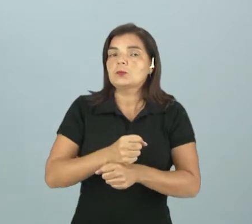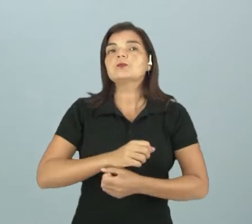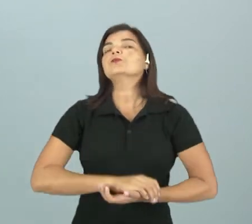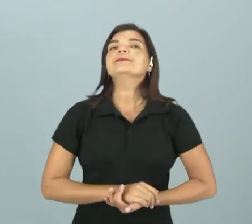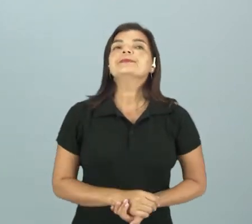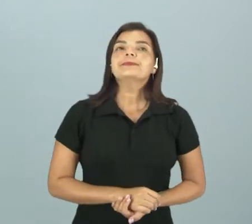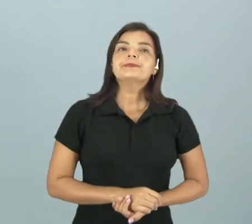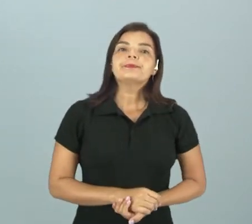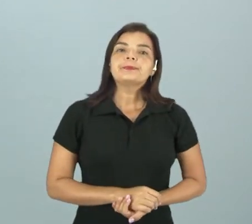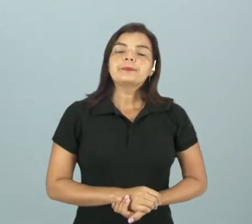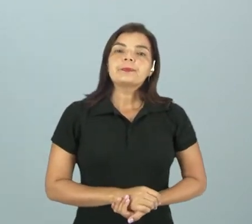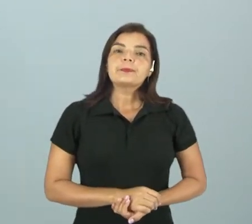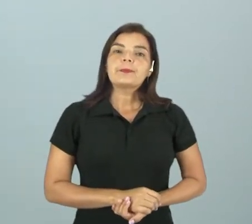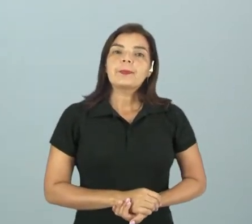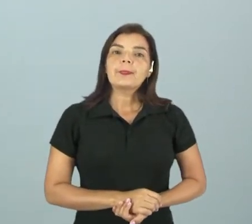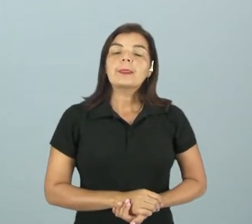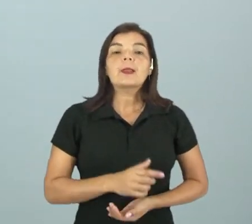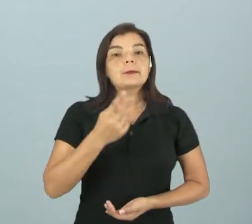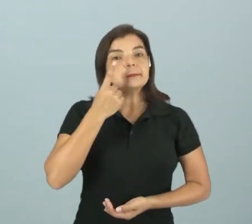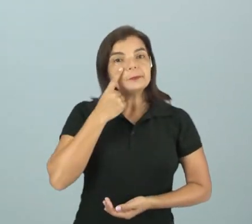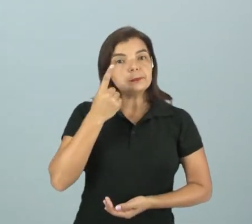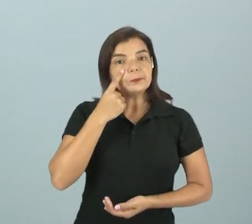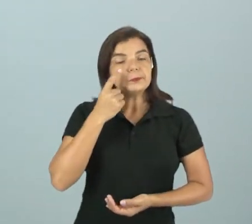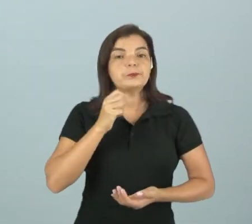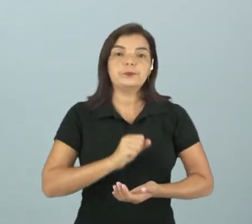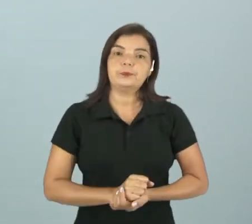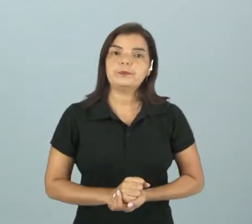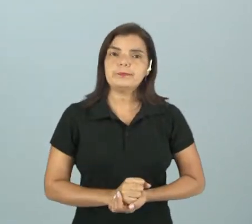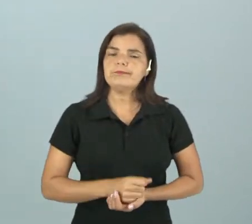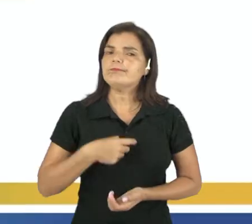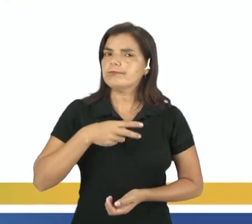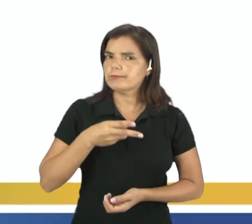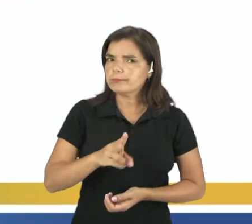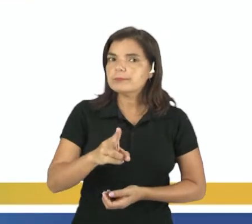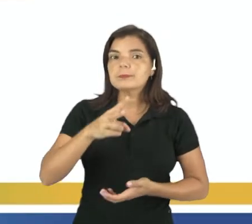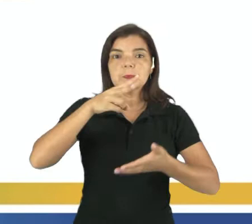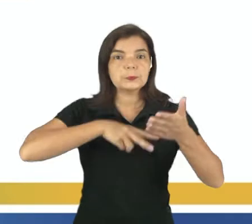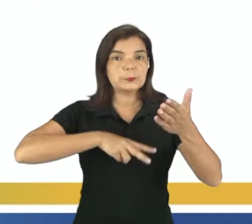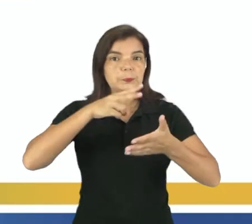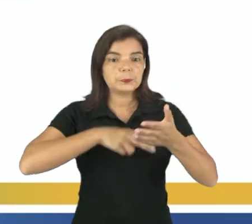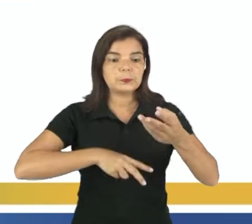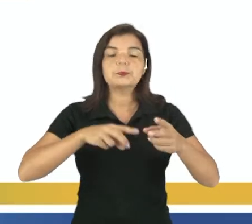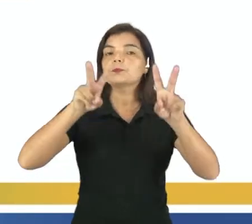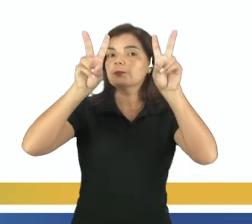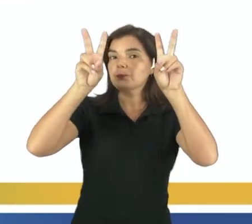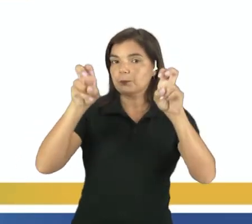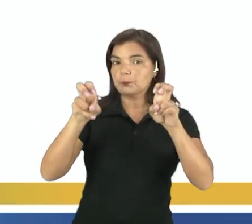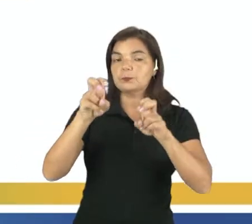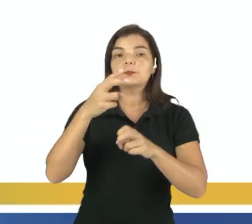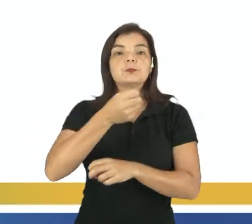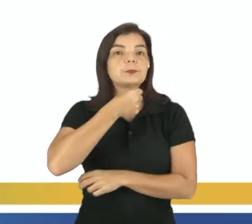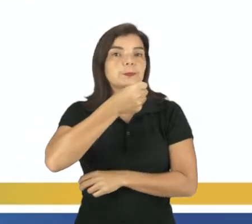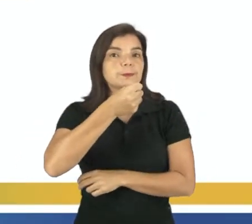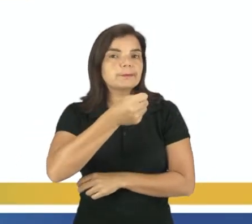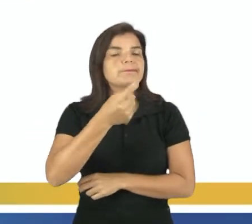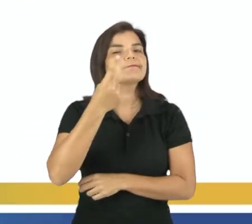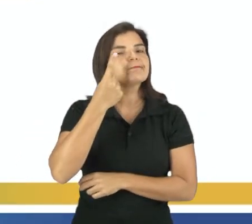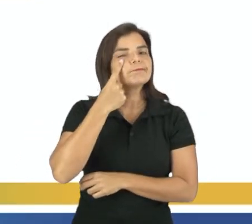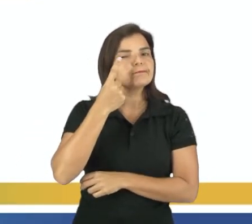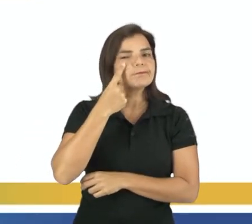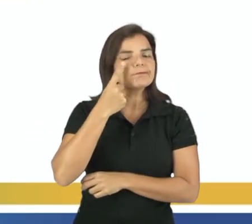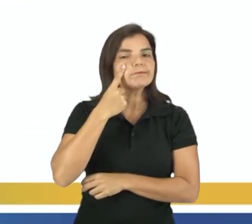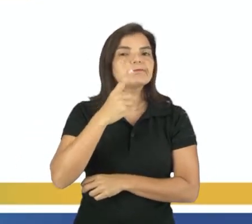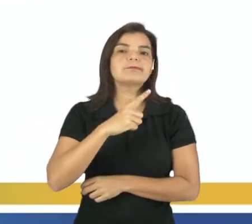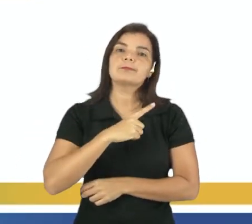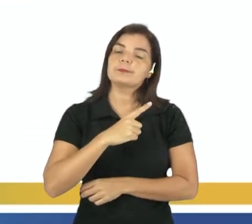aquilo. Vamos continuar. Olha só, para a gente continuar, vamos ler 2 títulos de reportagem para a gente